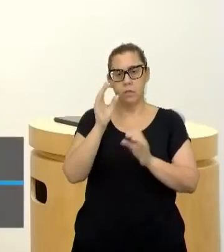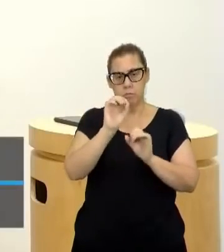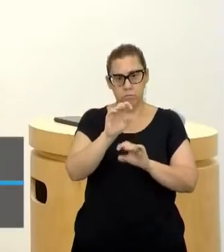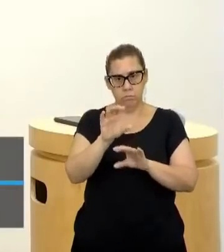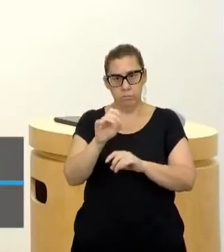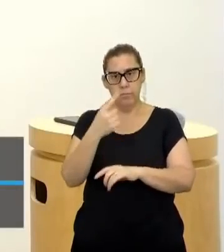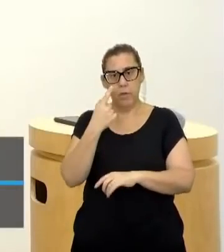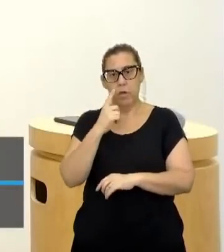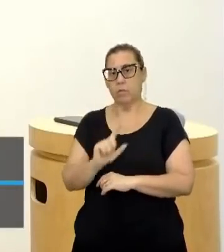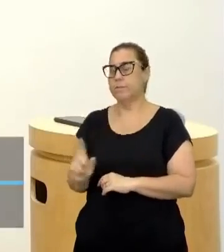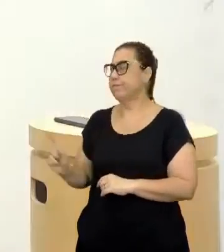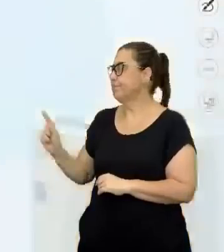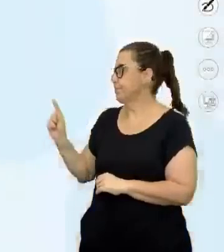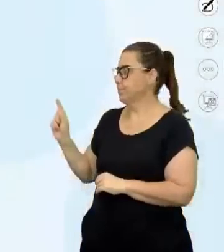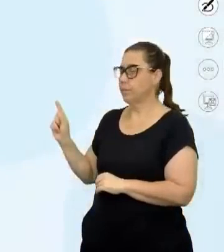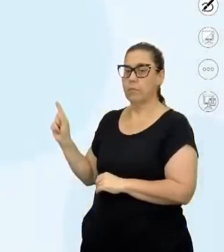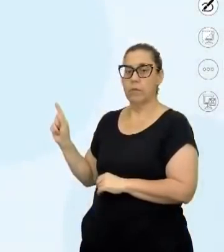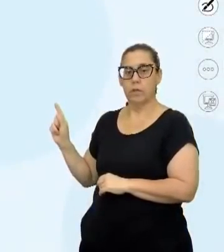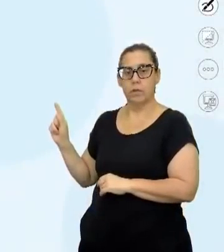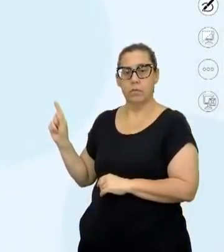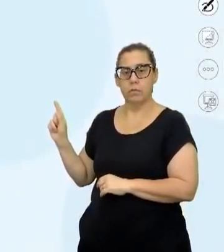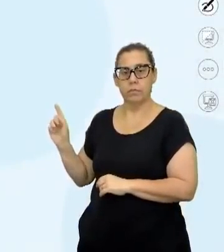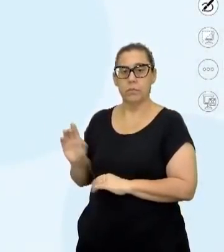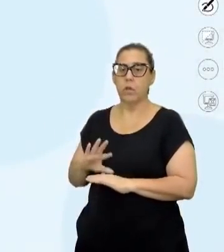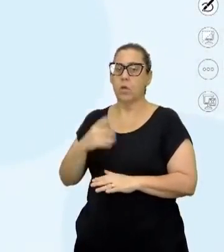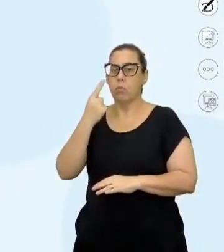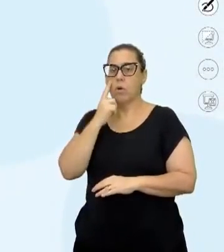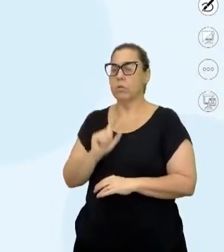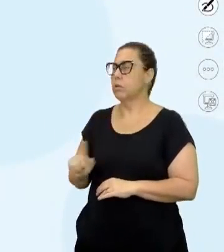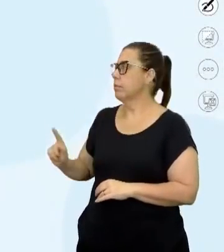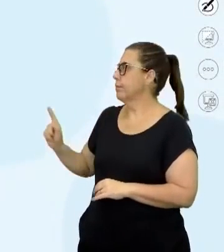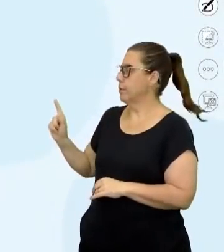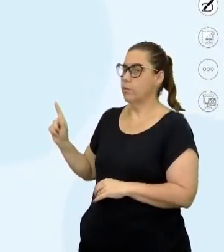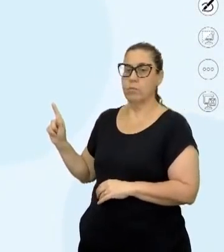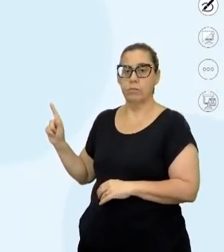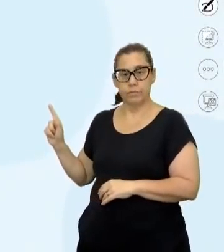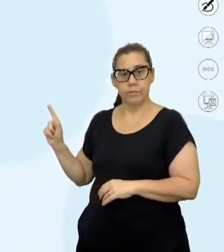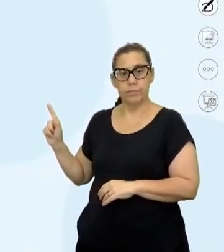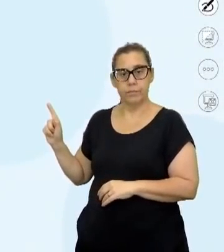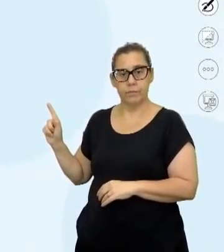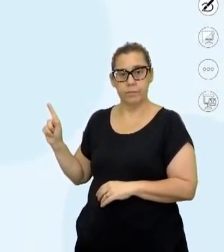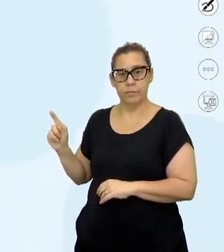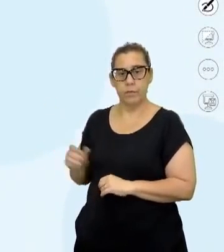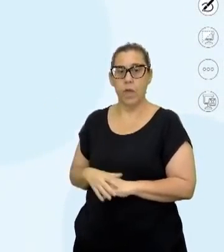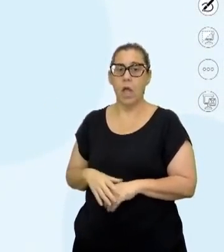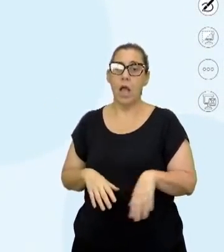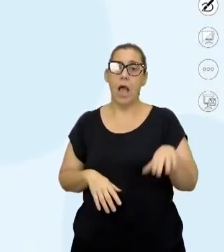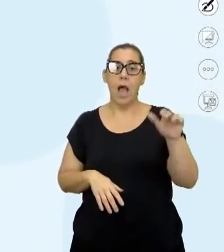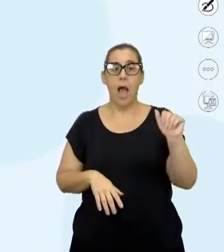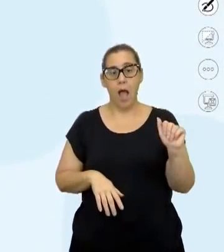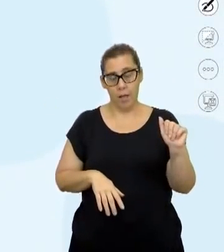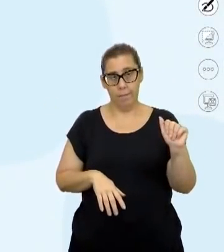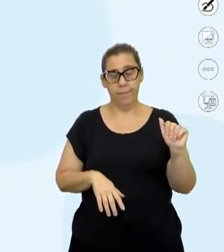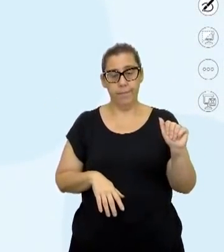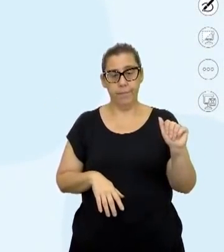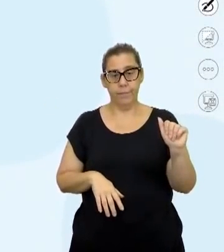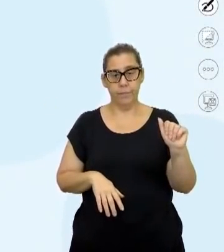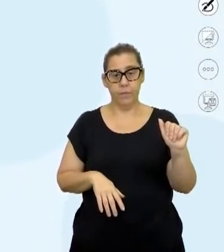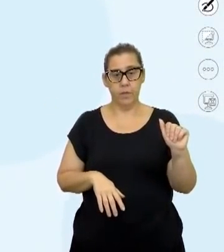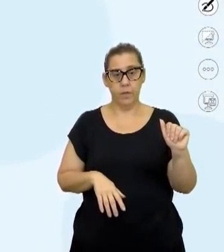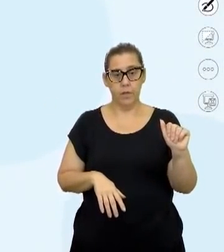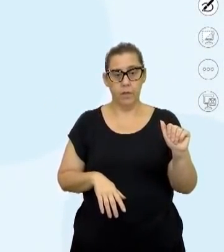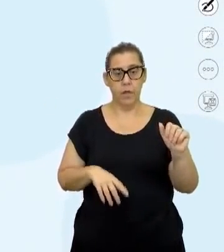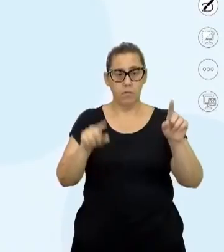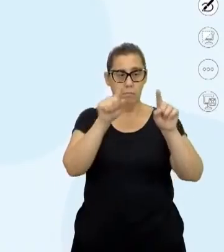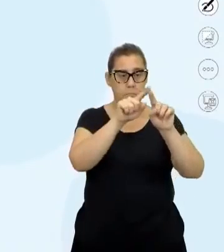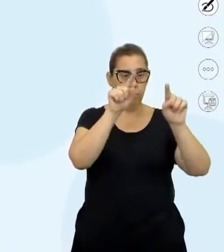Olha aqui na telinha quem são essas peças, ó. Quando eu olhar para o A quadrado, eu estou enxergando esta peça aqui, ó. É o A vezes A,